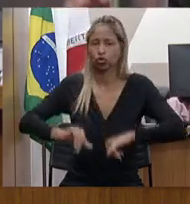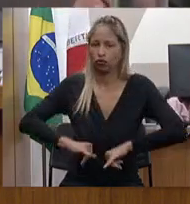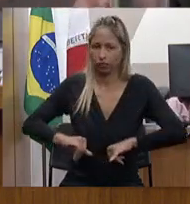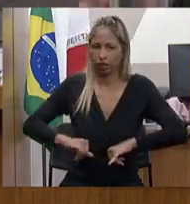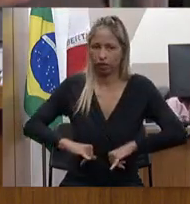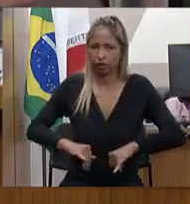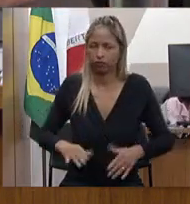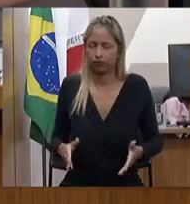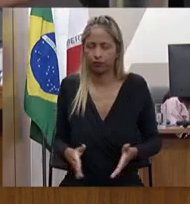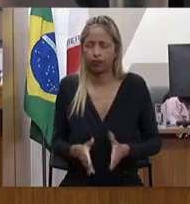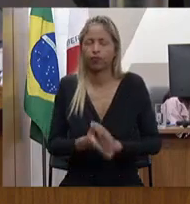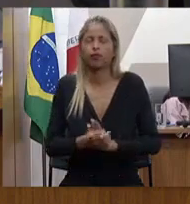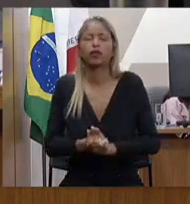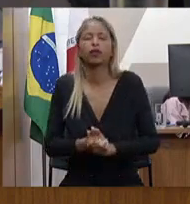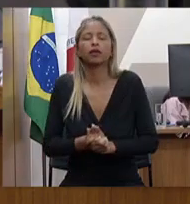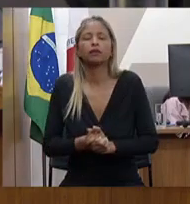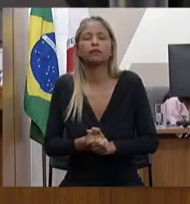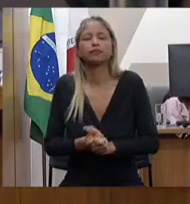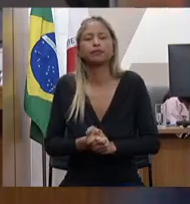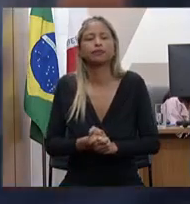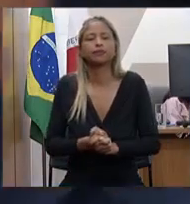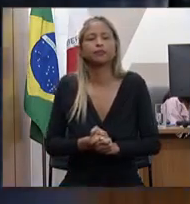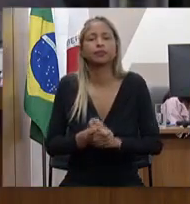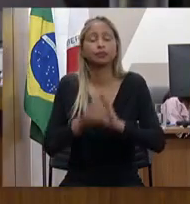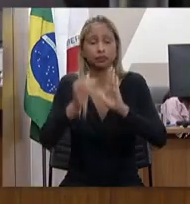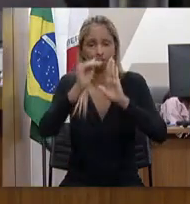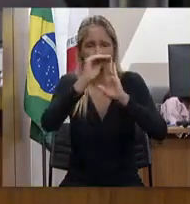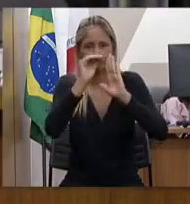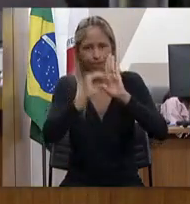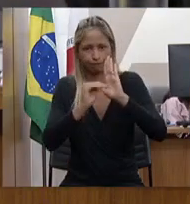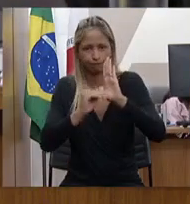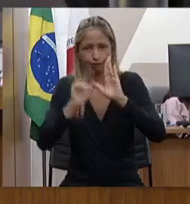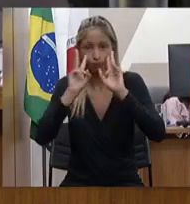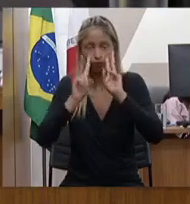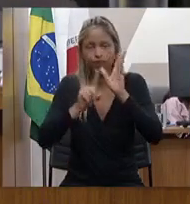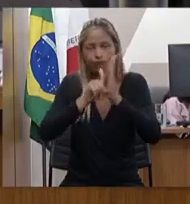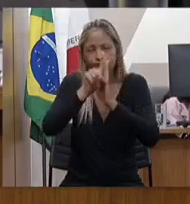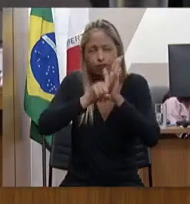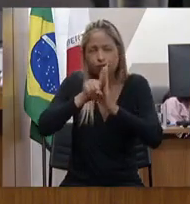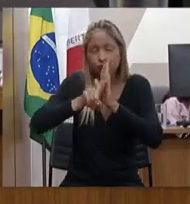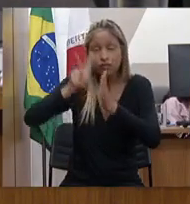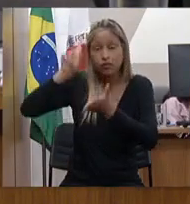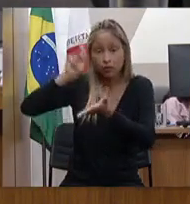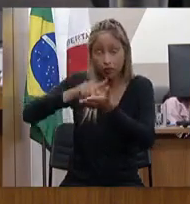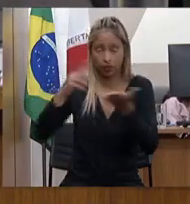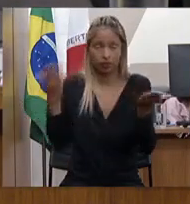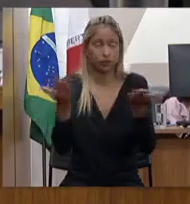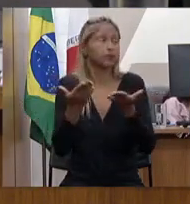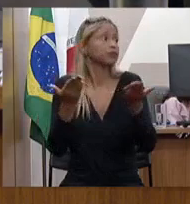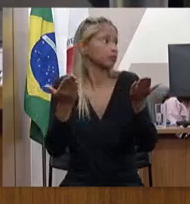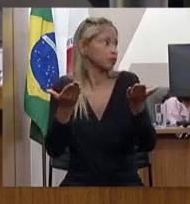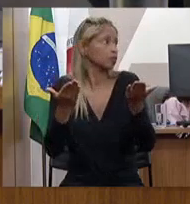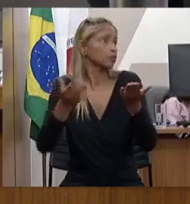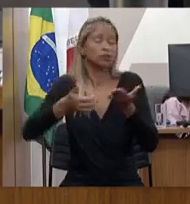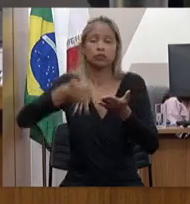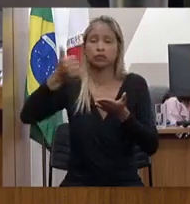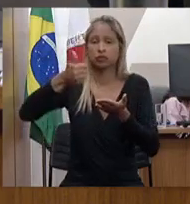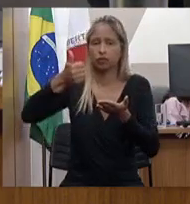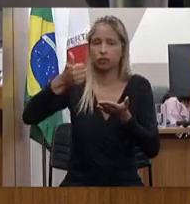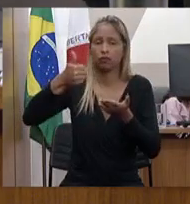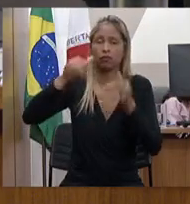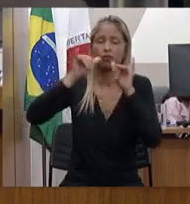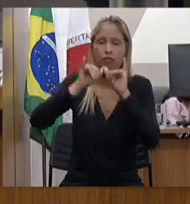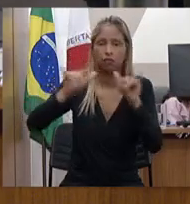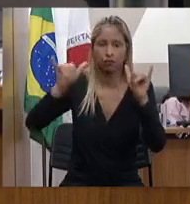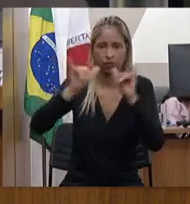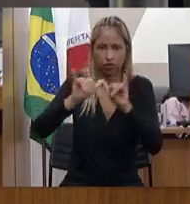então o panorama que a gente vê na estatística oficial hoje E aí a primeira coisa que a gente tem que dizer